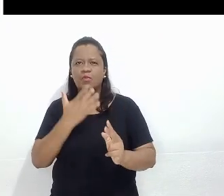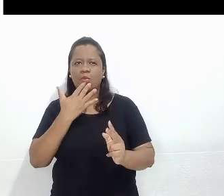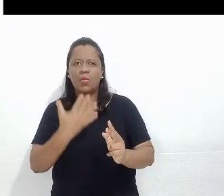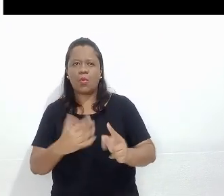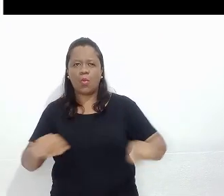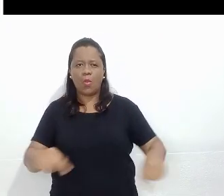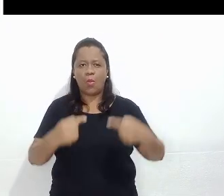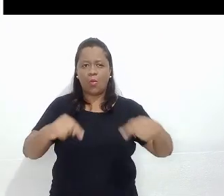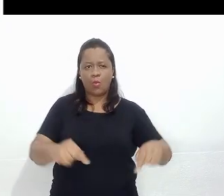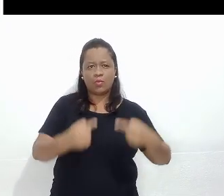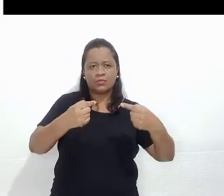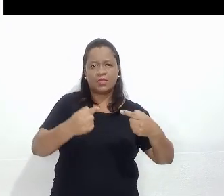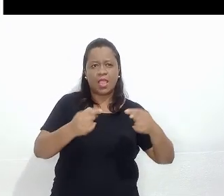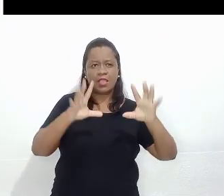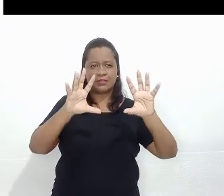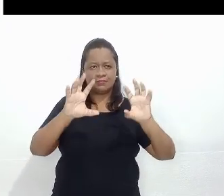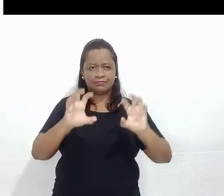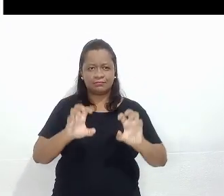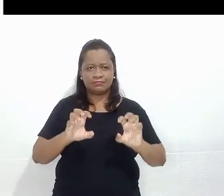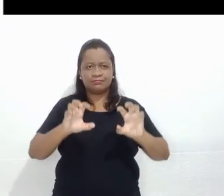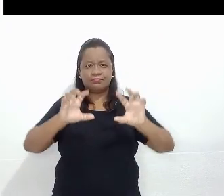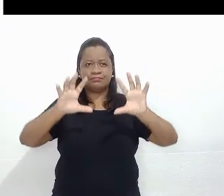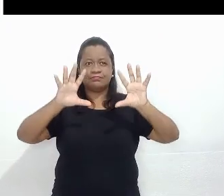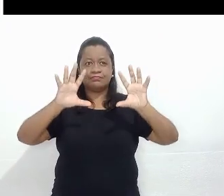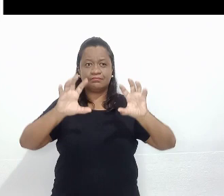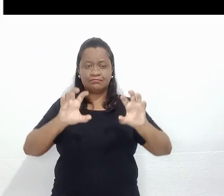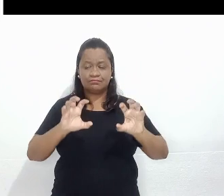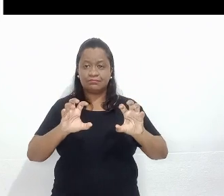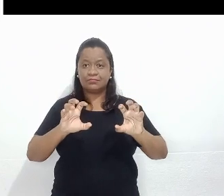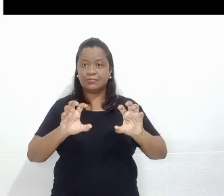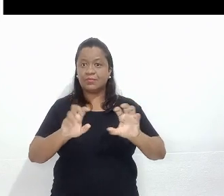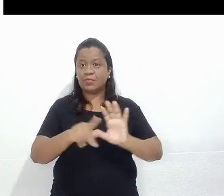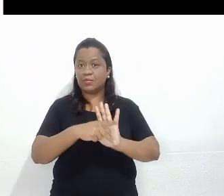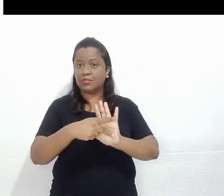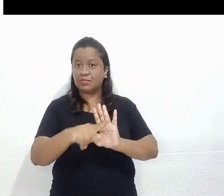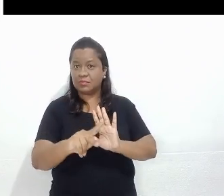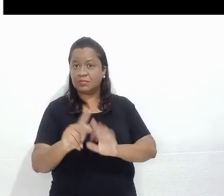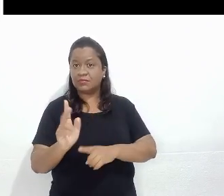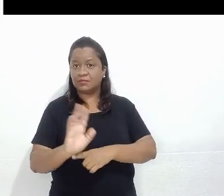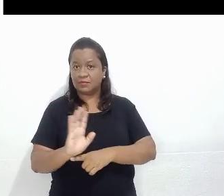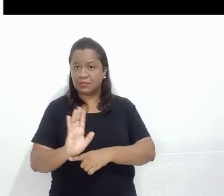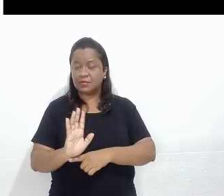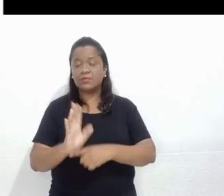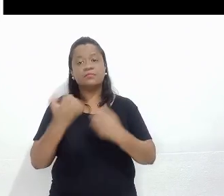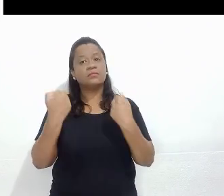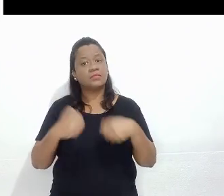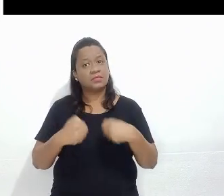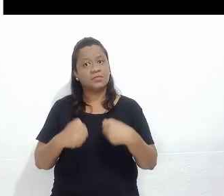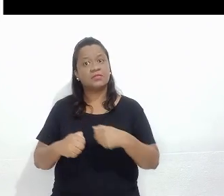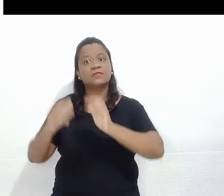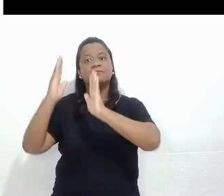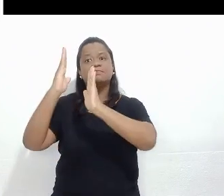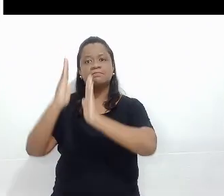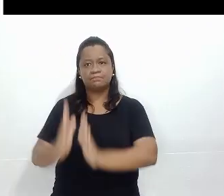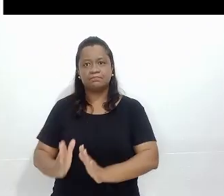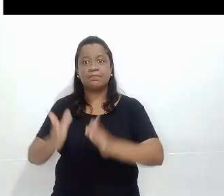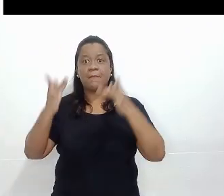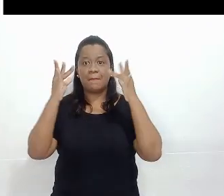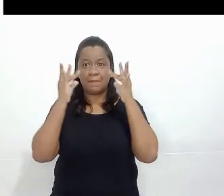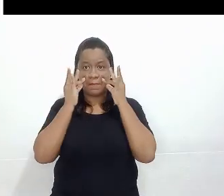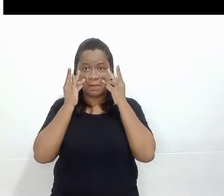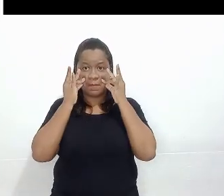de textura, de luminância no seu filme, você tem que estar presente. Porque